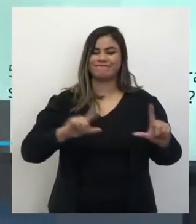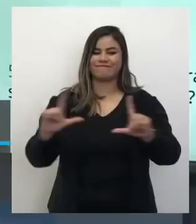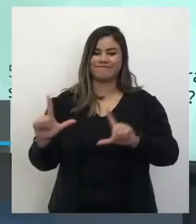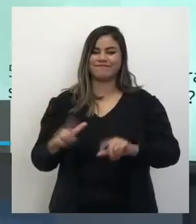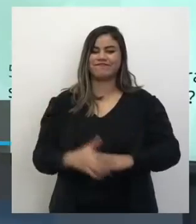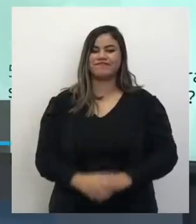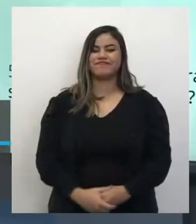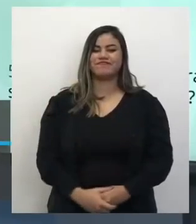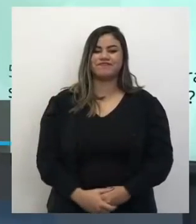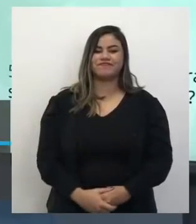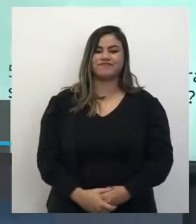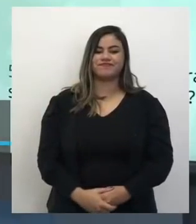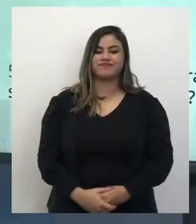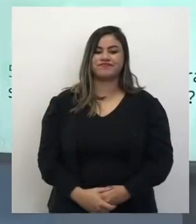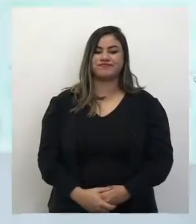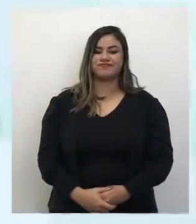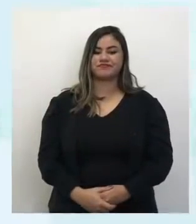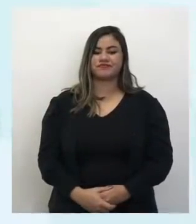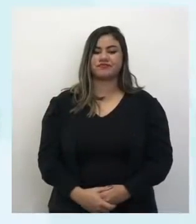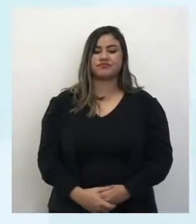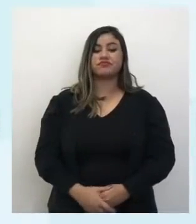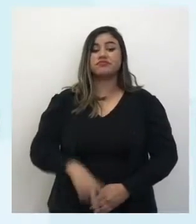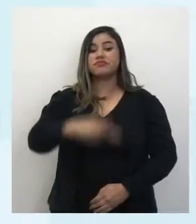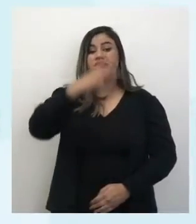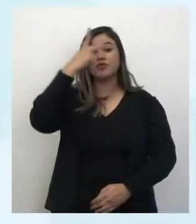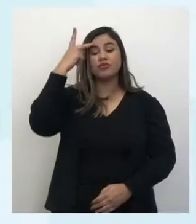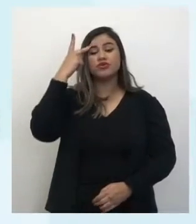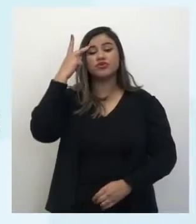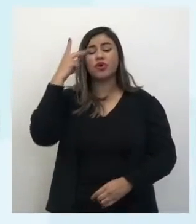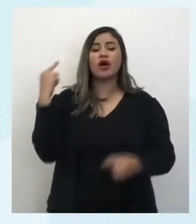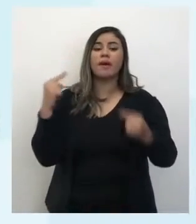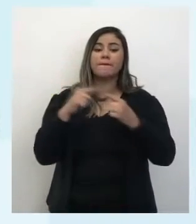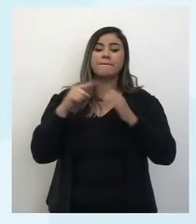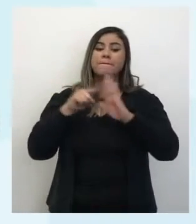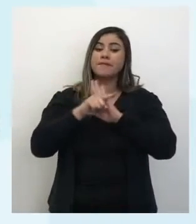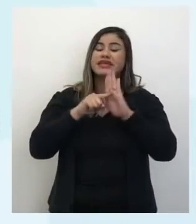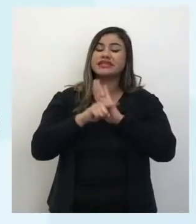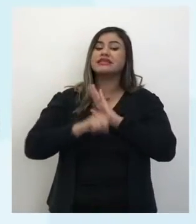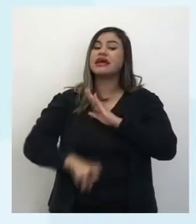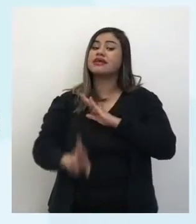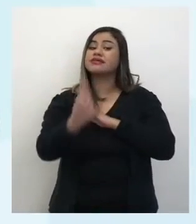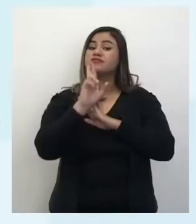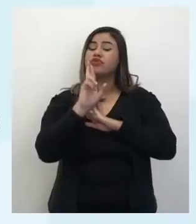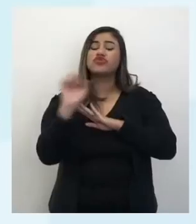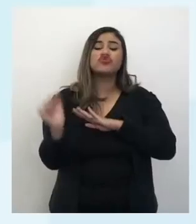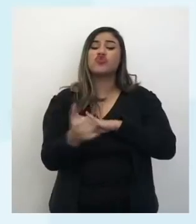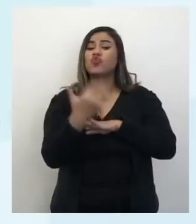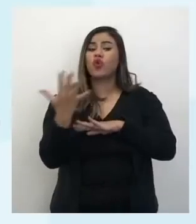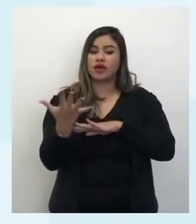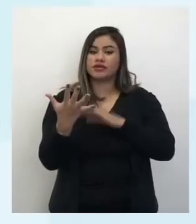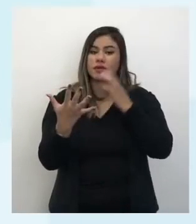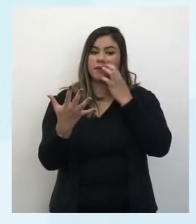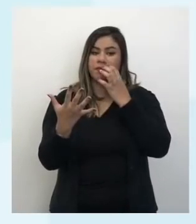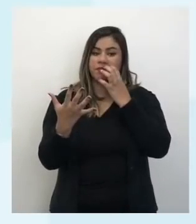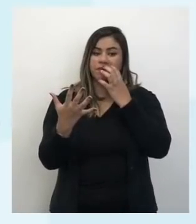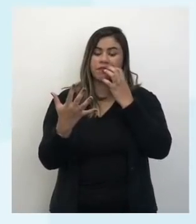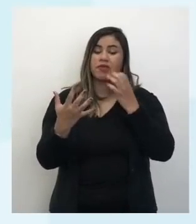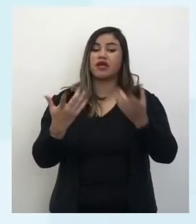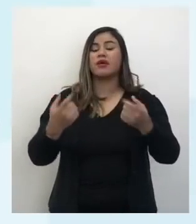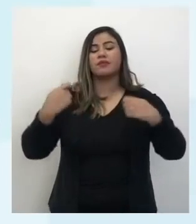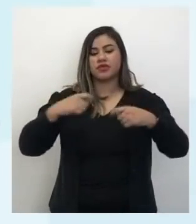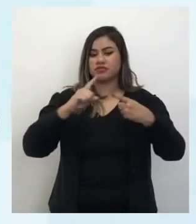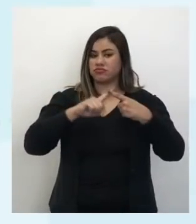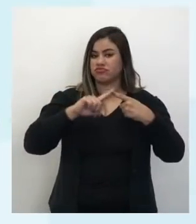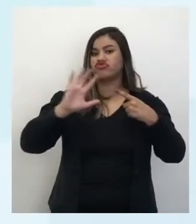slide. Quantas pessoas participaram da pesquisa? Isso é importante. A gente está falando de uma pesquisa, eu preciso saber, então, qual era o objetivo